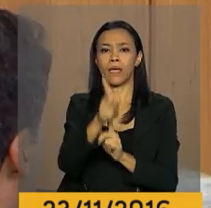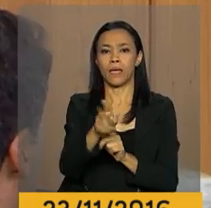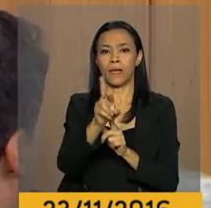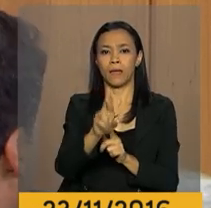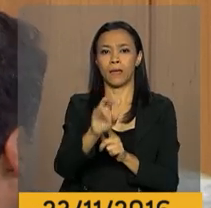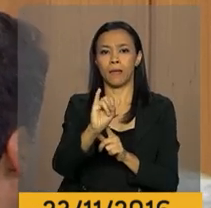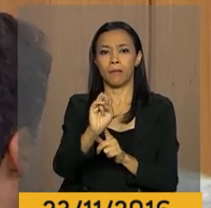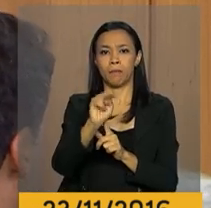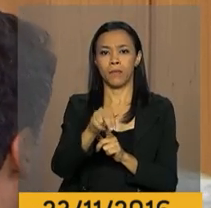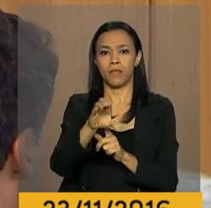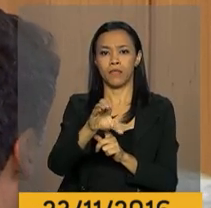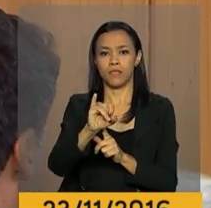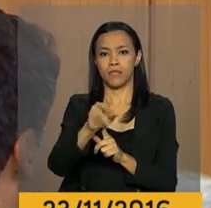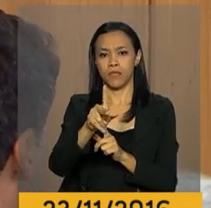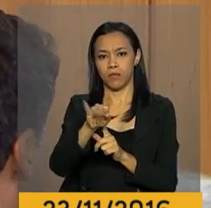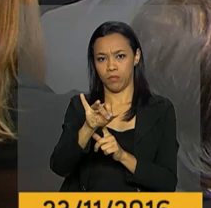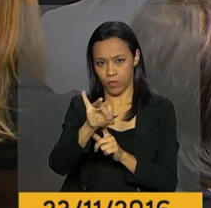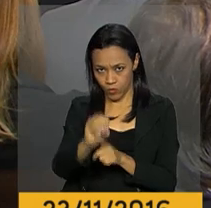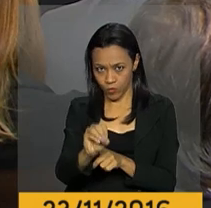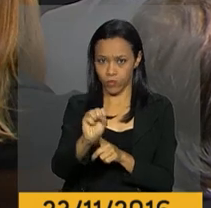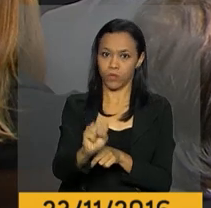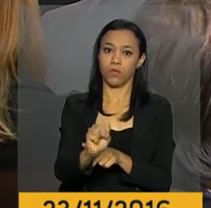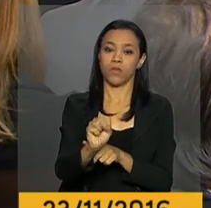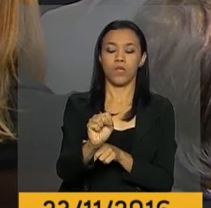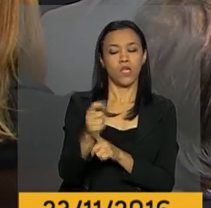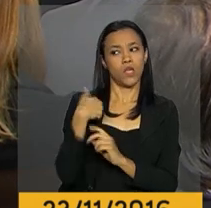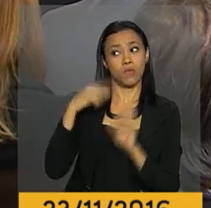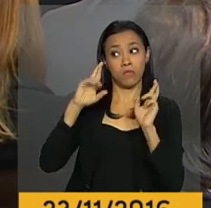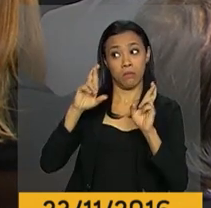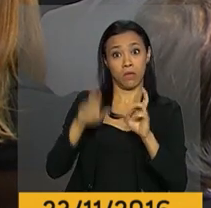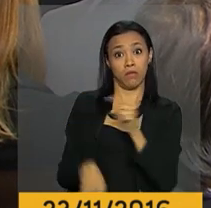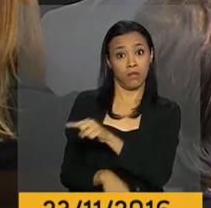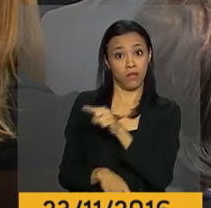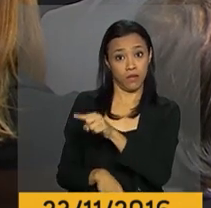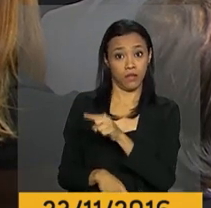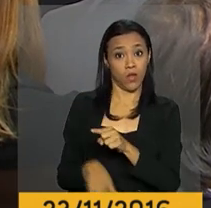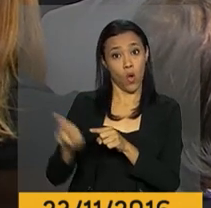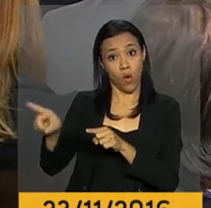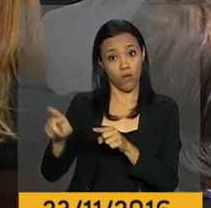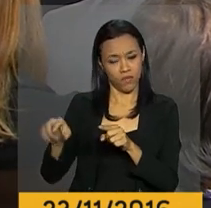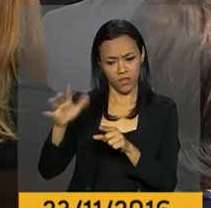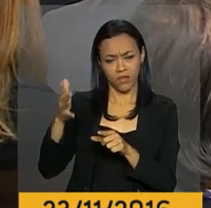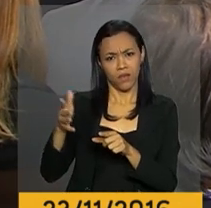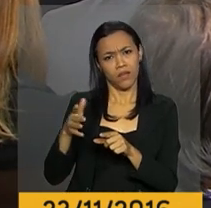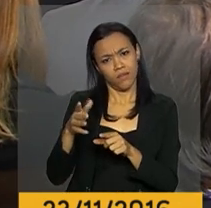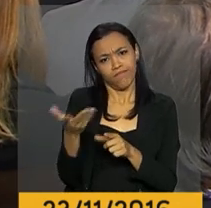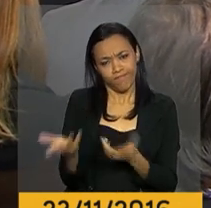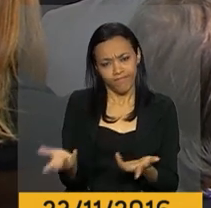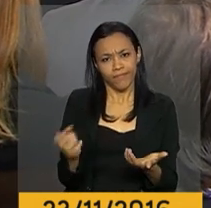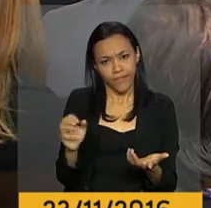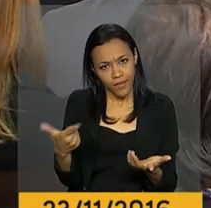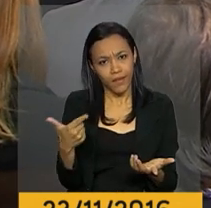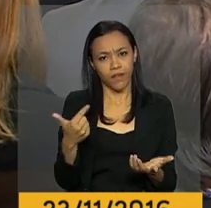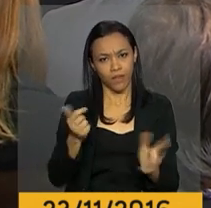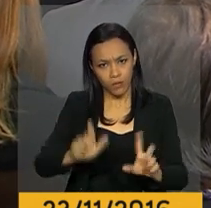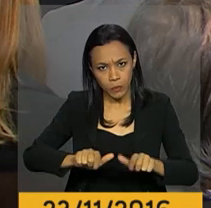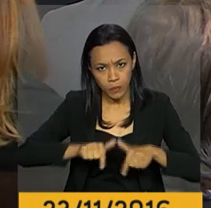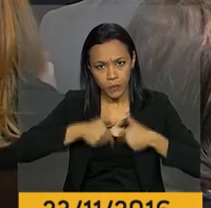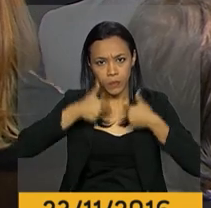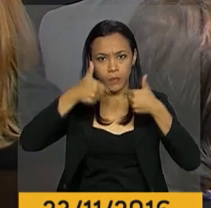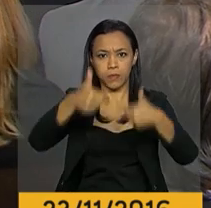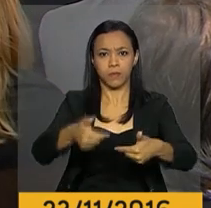roberto ainda pouco eu dizia olha o roberto você não vai cuidar apenas da cultura claro que fundamentalmente vai fazê lo